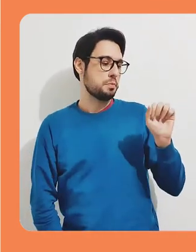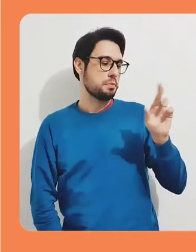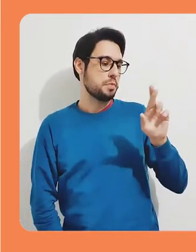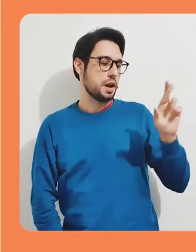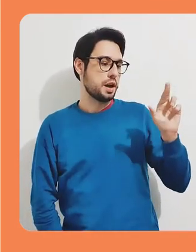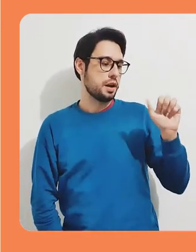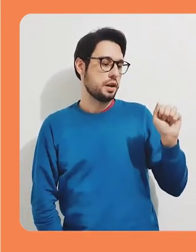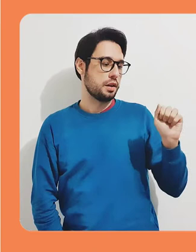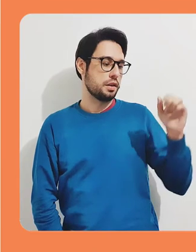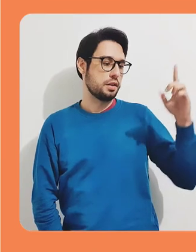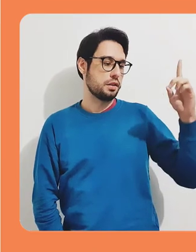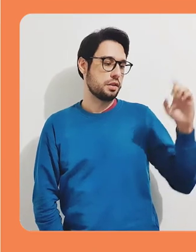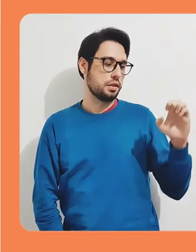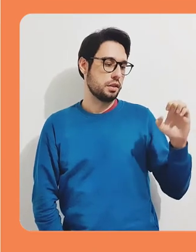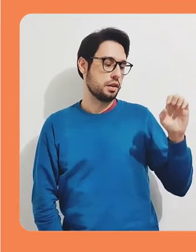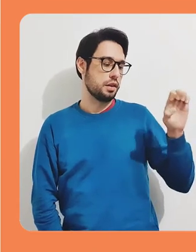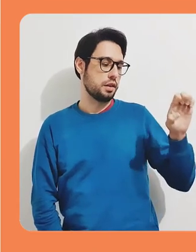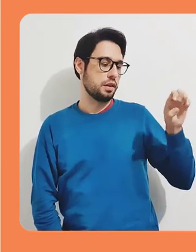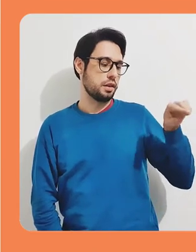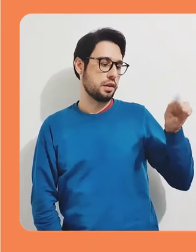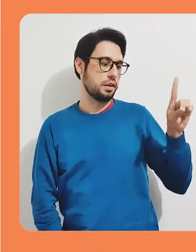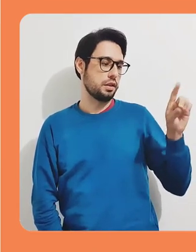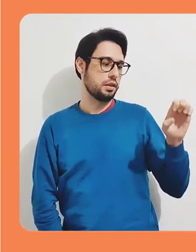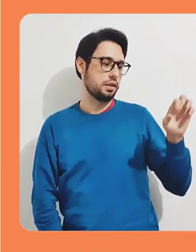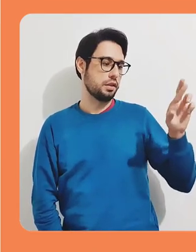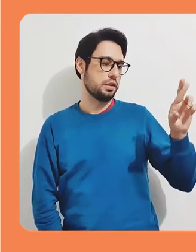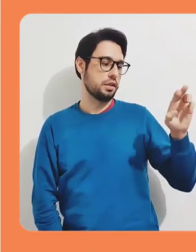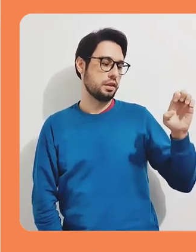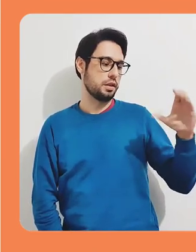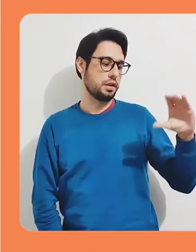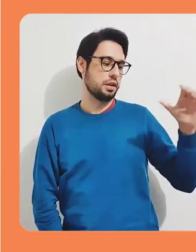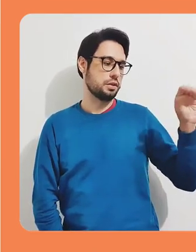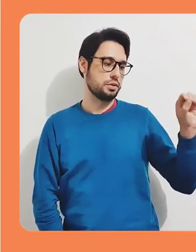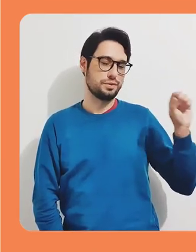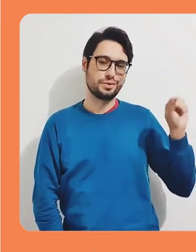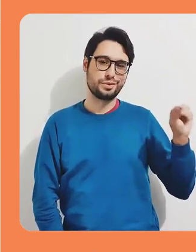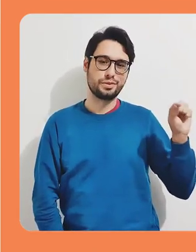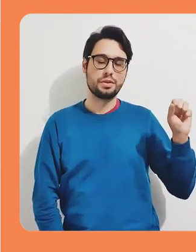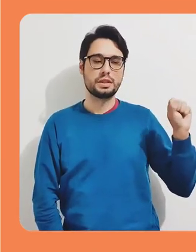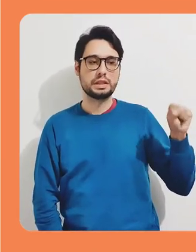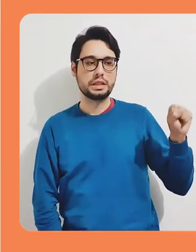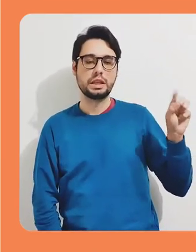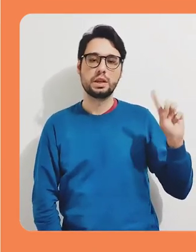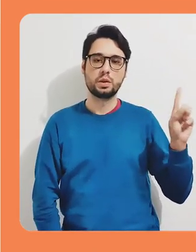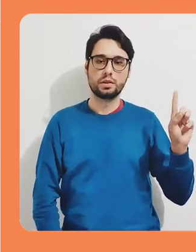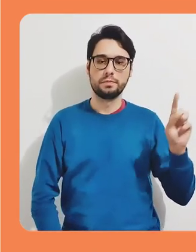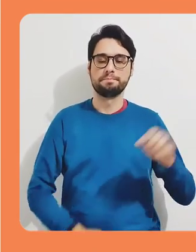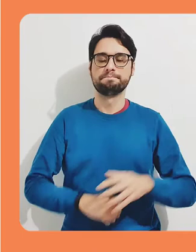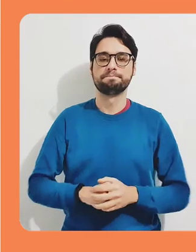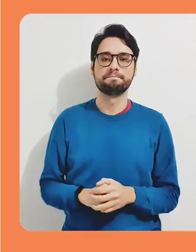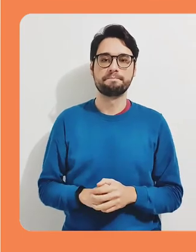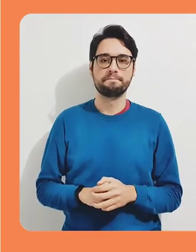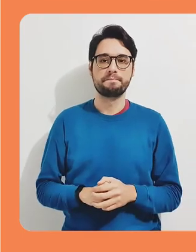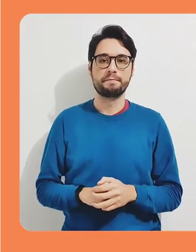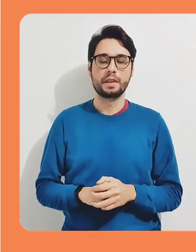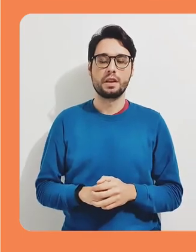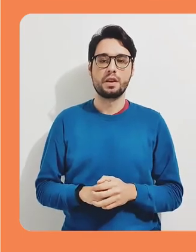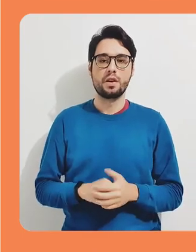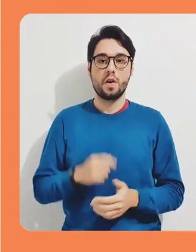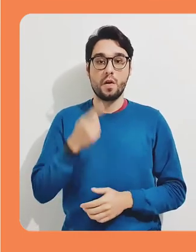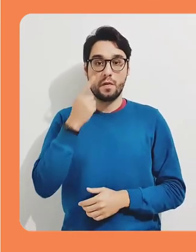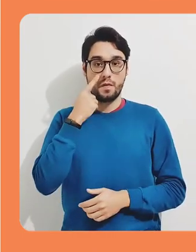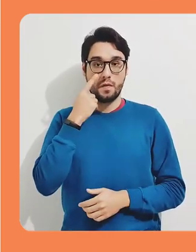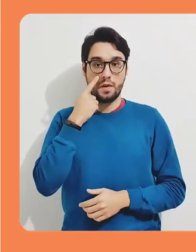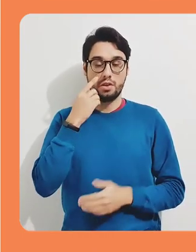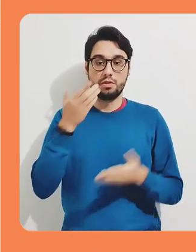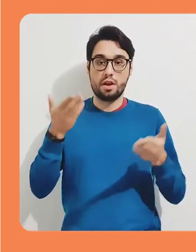e informações para abrir a página em um formato diferente. Por exemplo, com barra de endereços, sem barra de